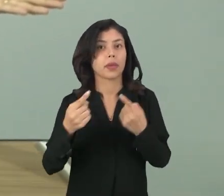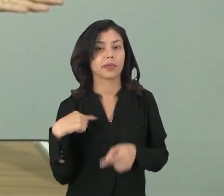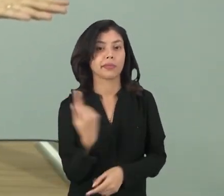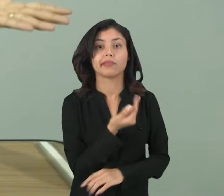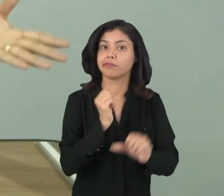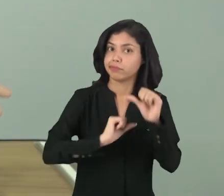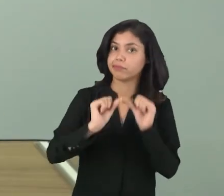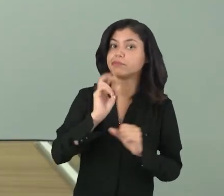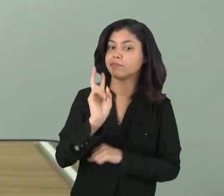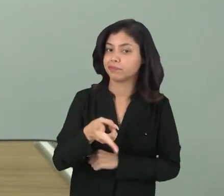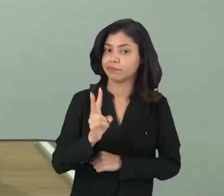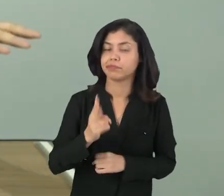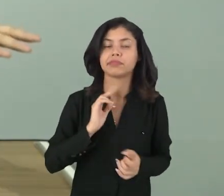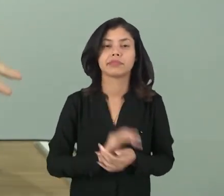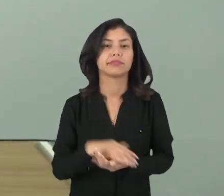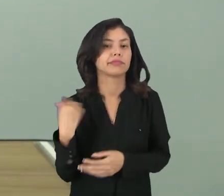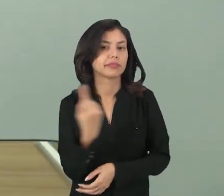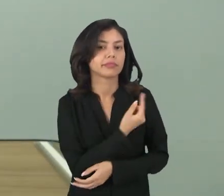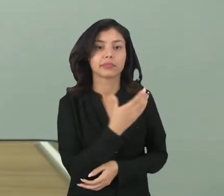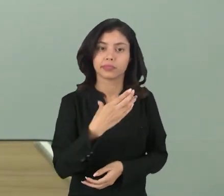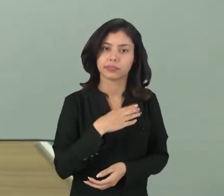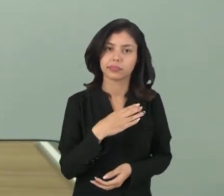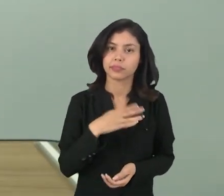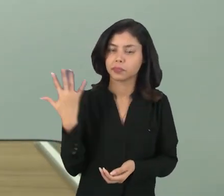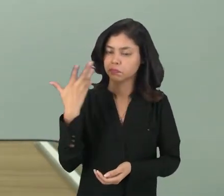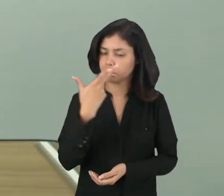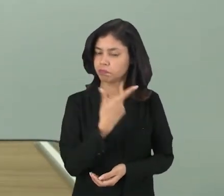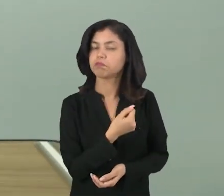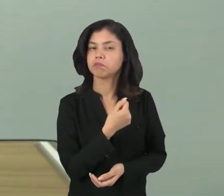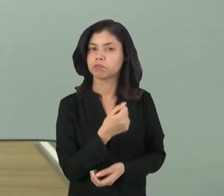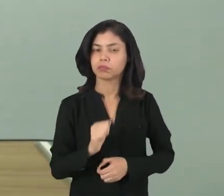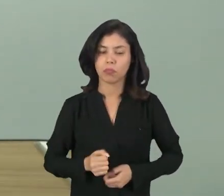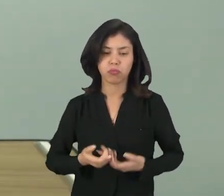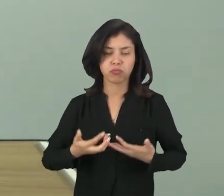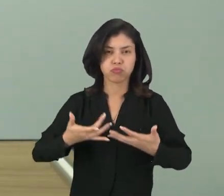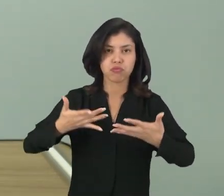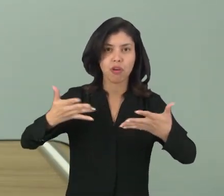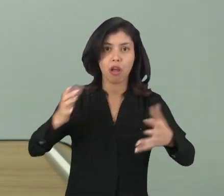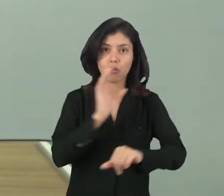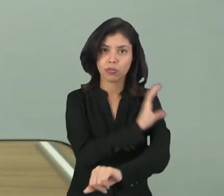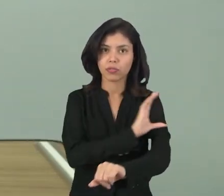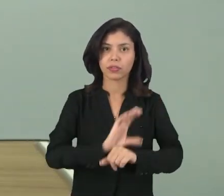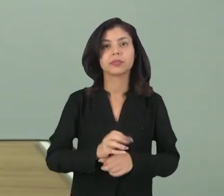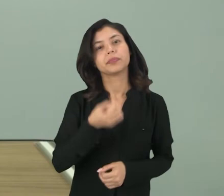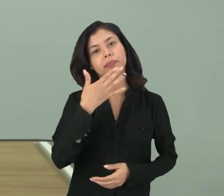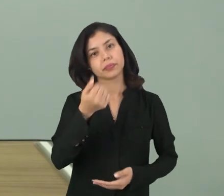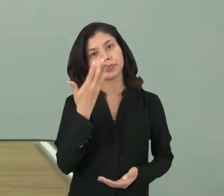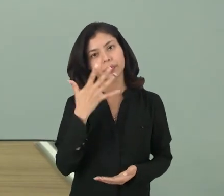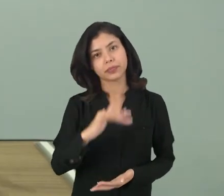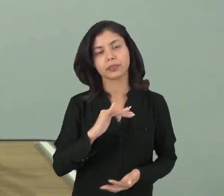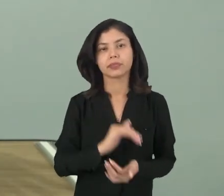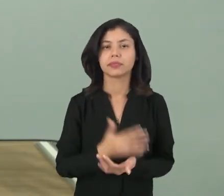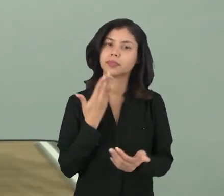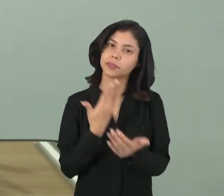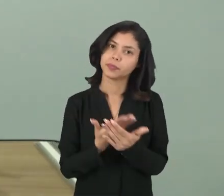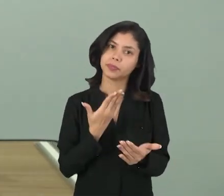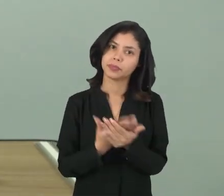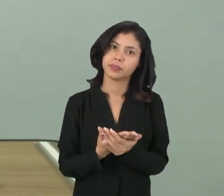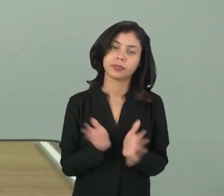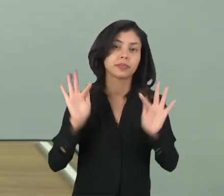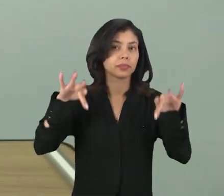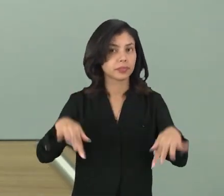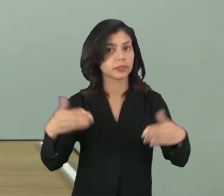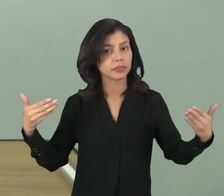nos transformamos, não é mesmo? A nossa cidade está aqui, bela e cheia de cultura. Muito bem, crianças, a nossa aula ela